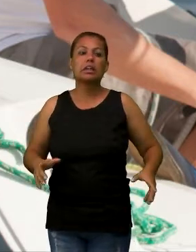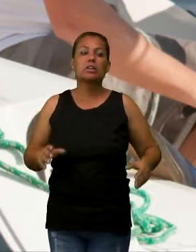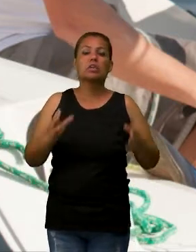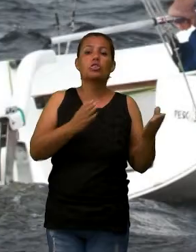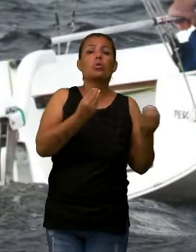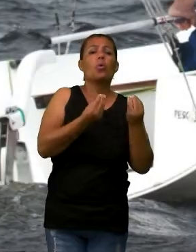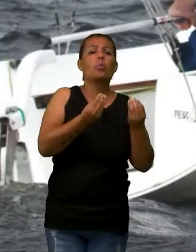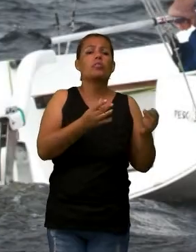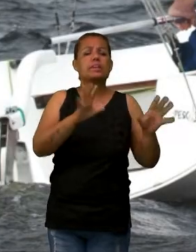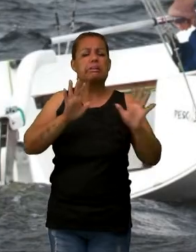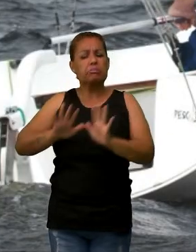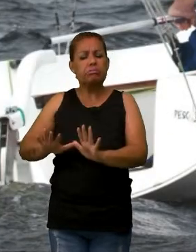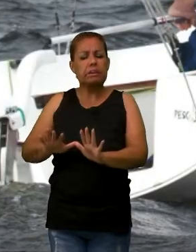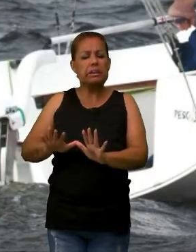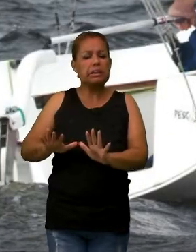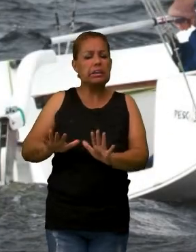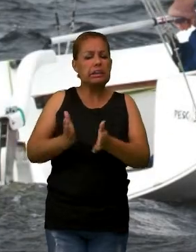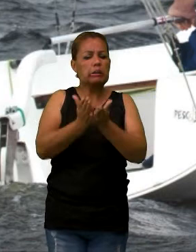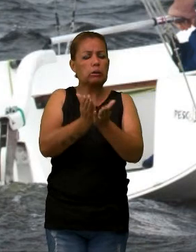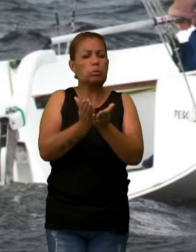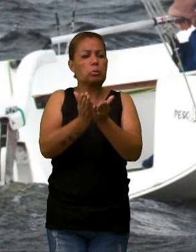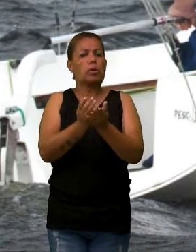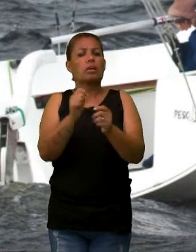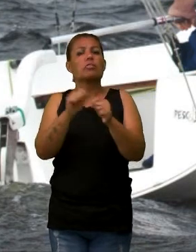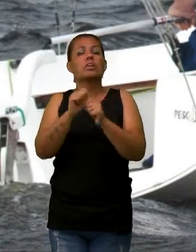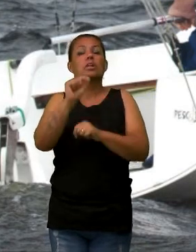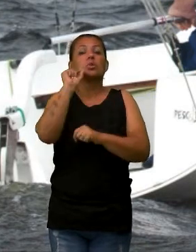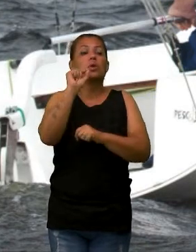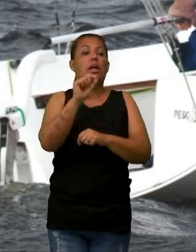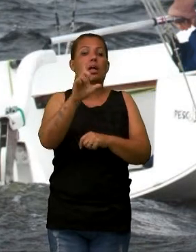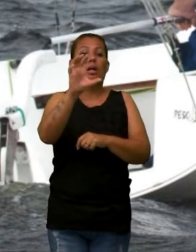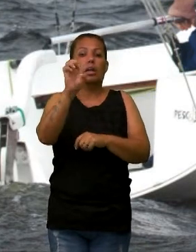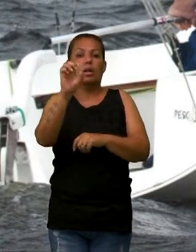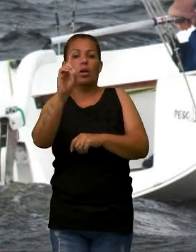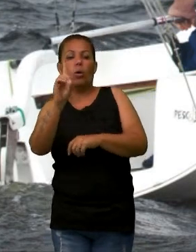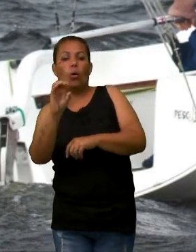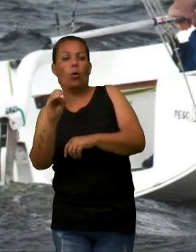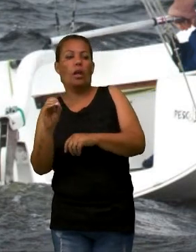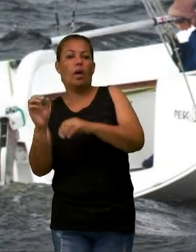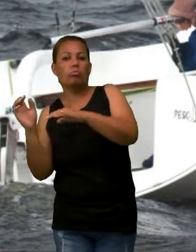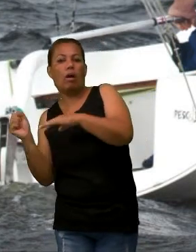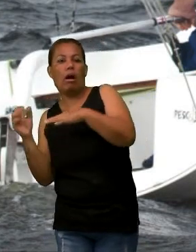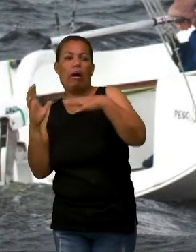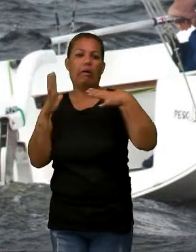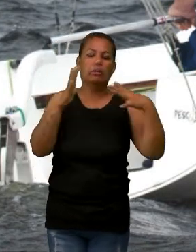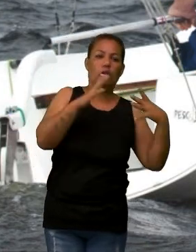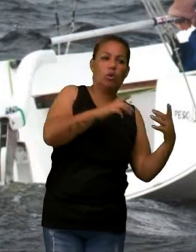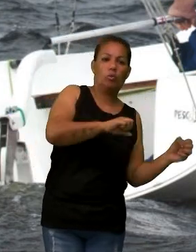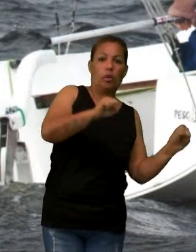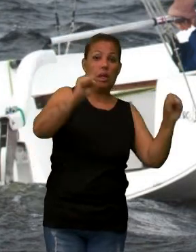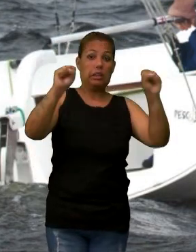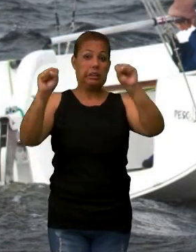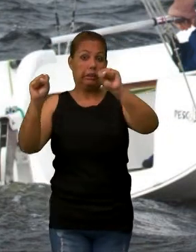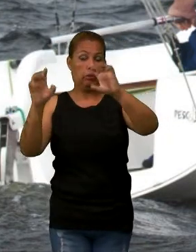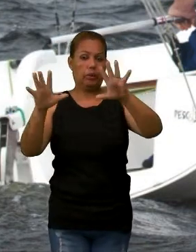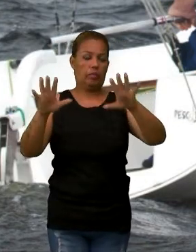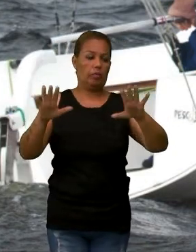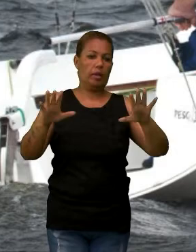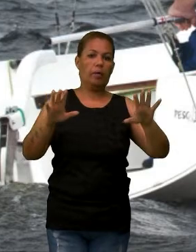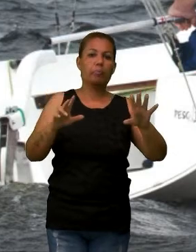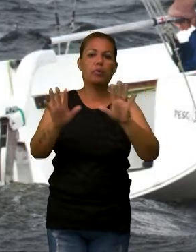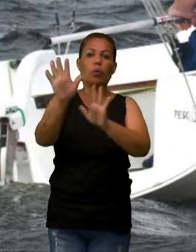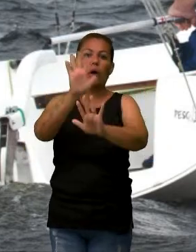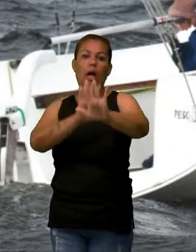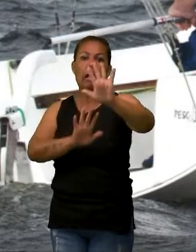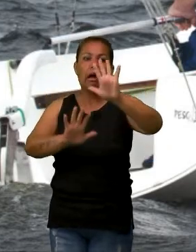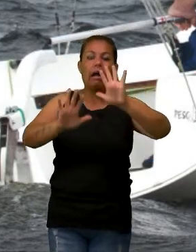parte que fica do do barco fazendo o que o léo ele joga o corpo ela levanta vai pra lá e pra cá issa eu cuidar